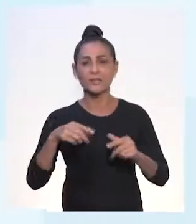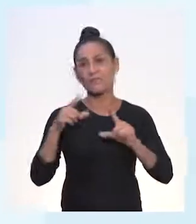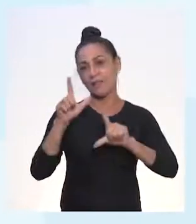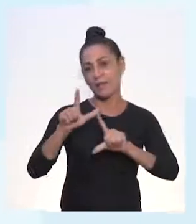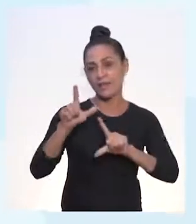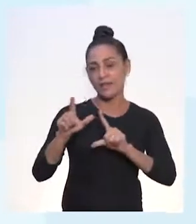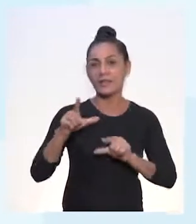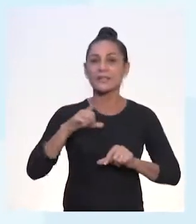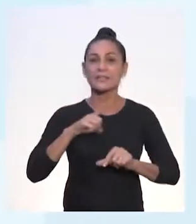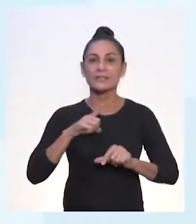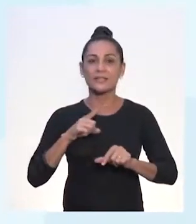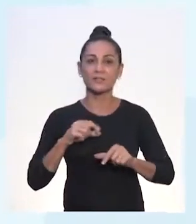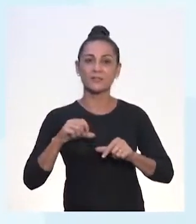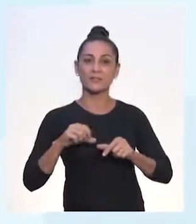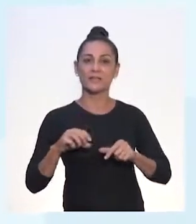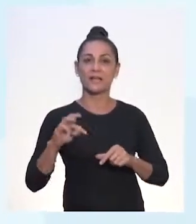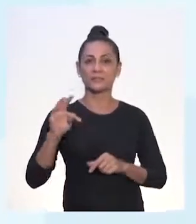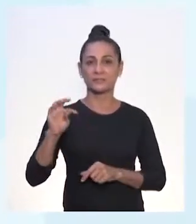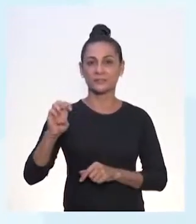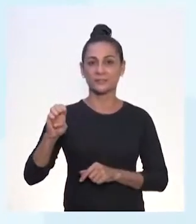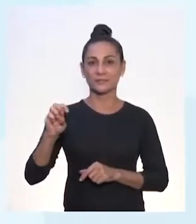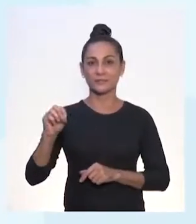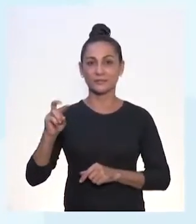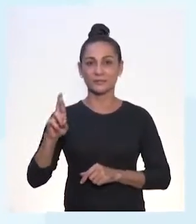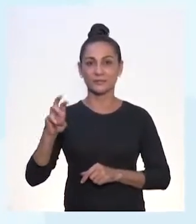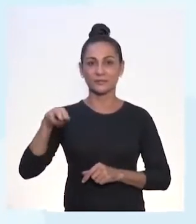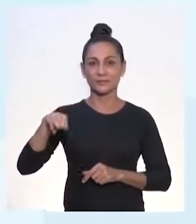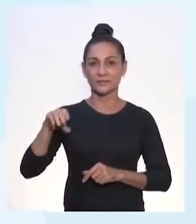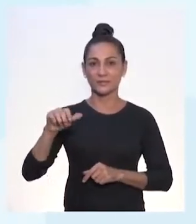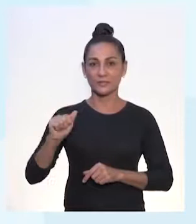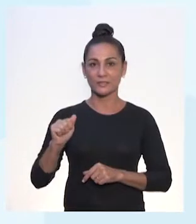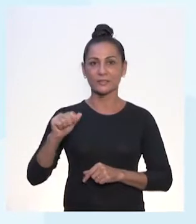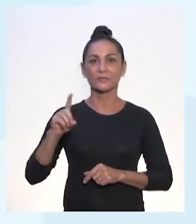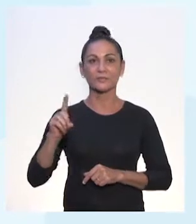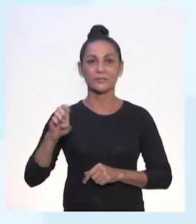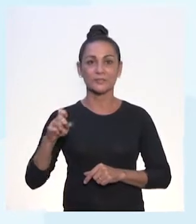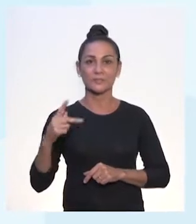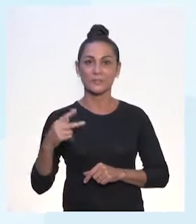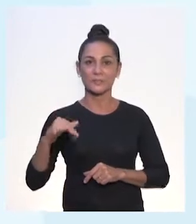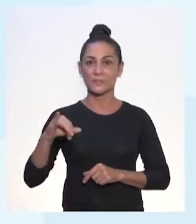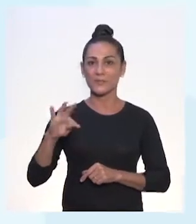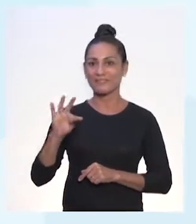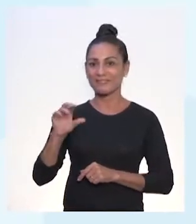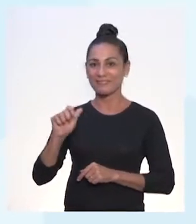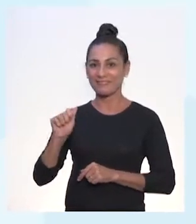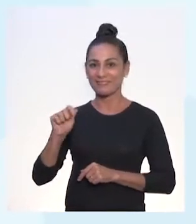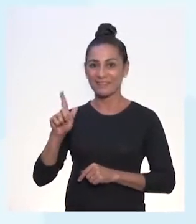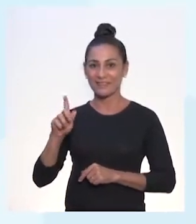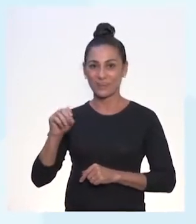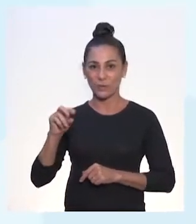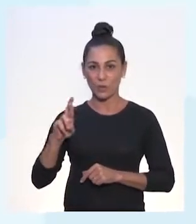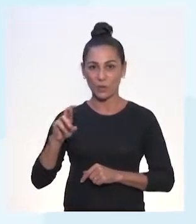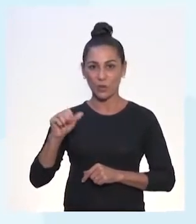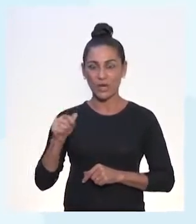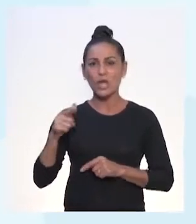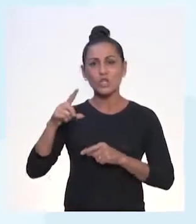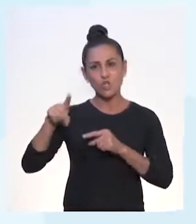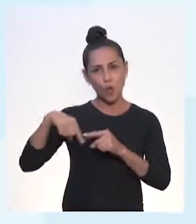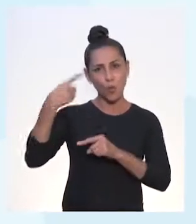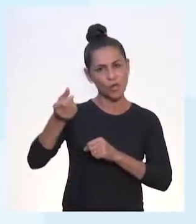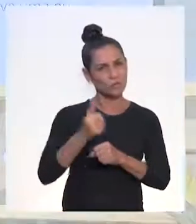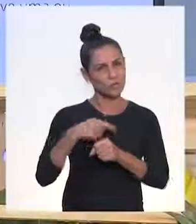de Pitágoras, vocês já viram algumas vezes, nós comentamos. Esses daí vocês só vão ver, quem sabe, o ano que vem. A lei